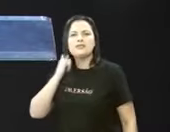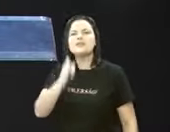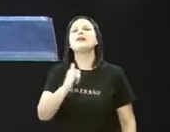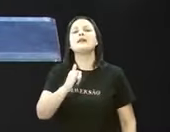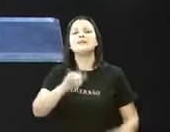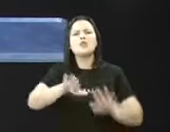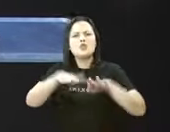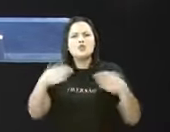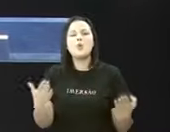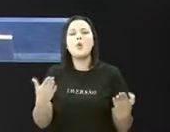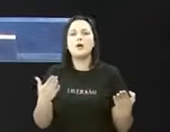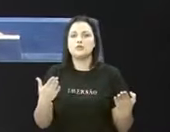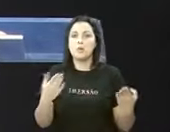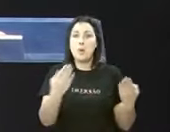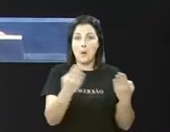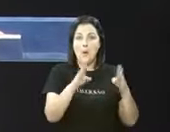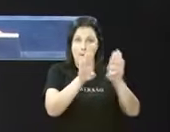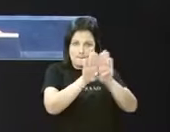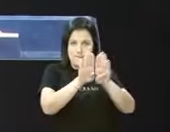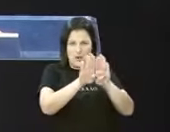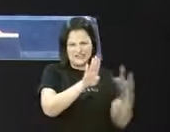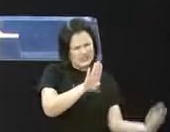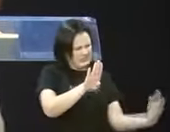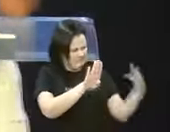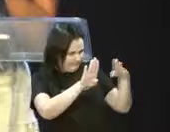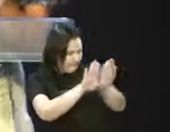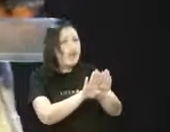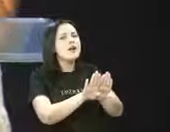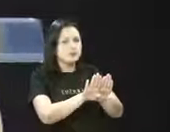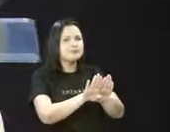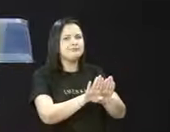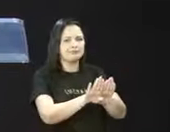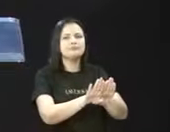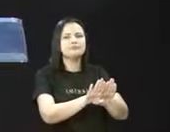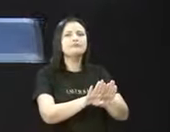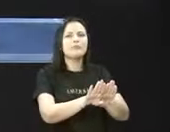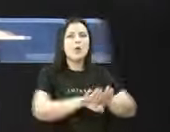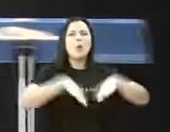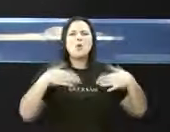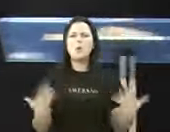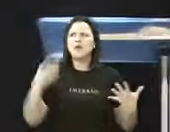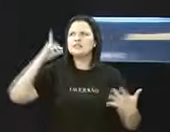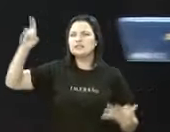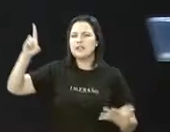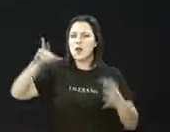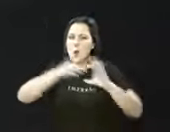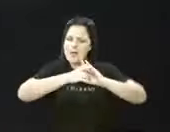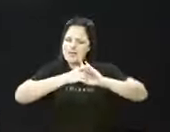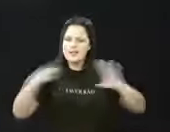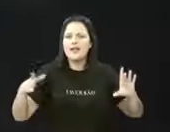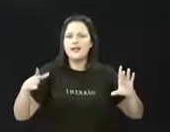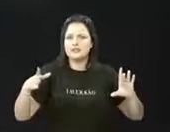autoriza que portas de segurança se fechem, eu vim dizer para você que quando Deus autoriza que gente que era nosso